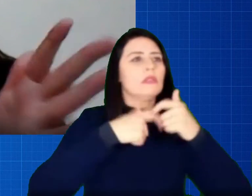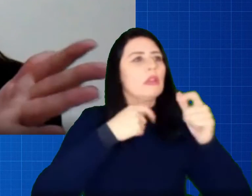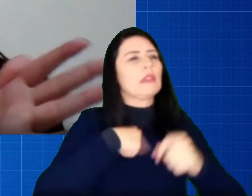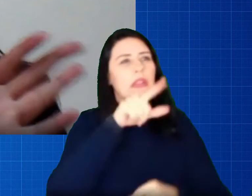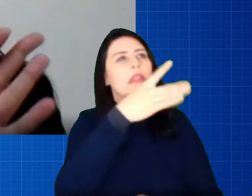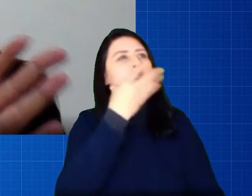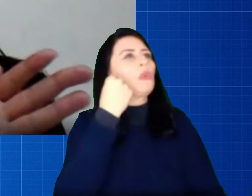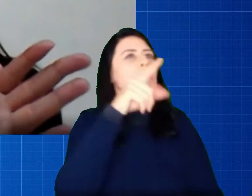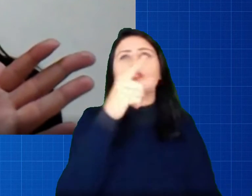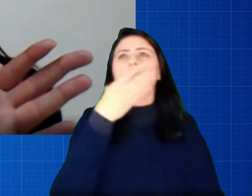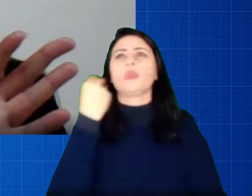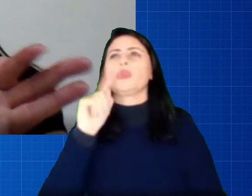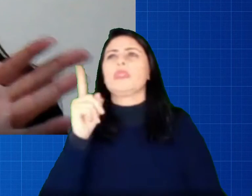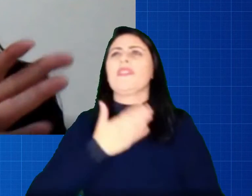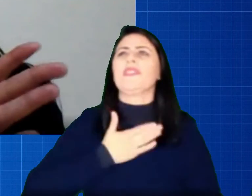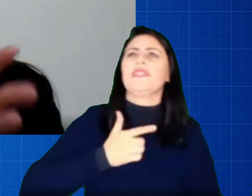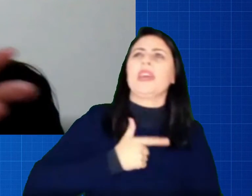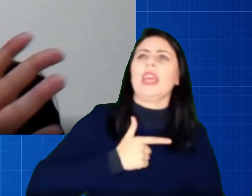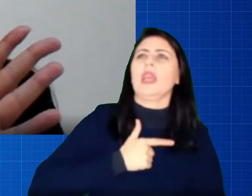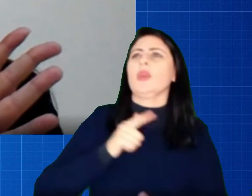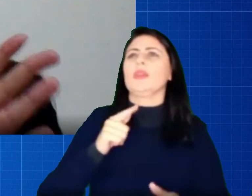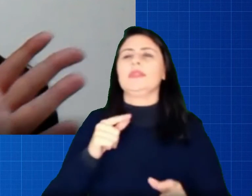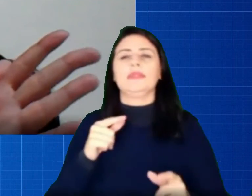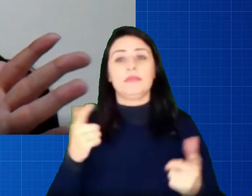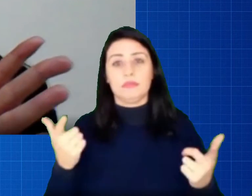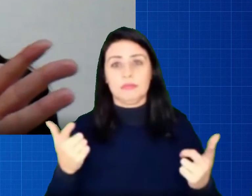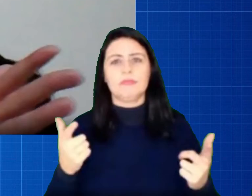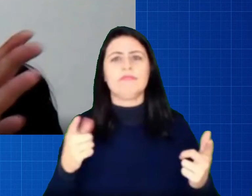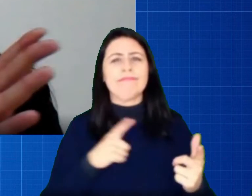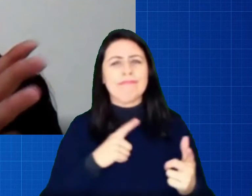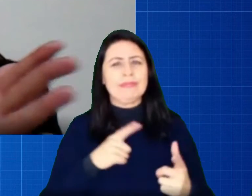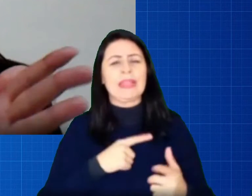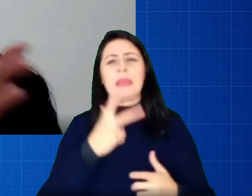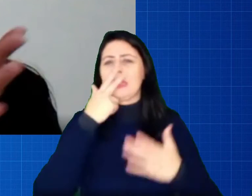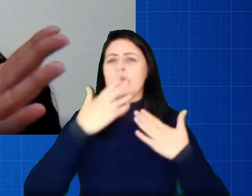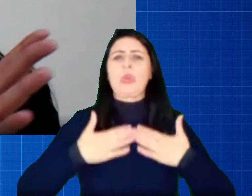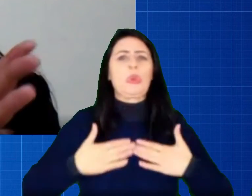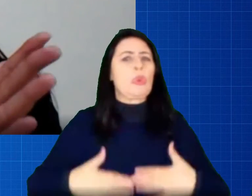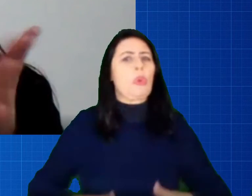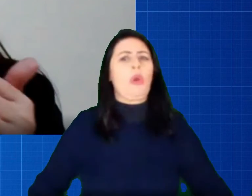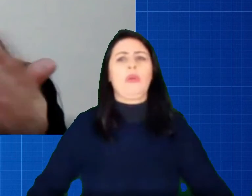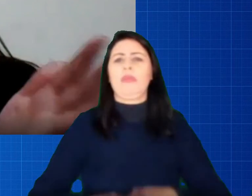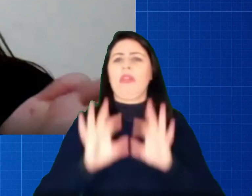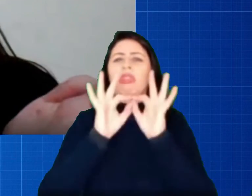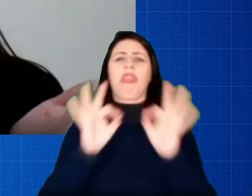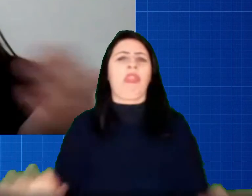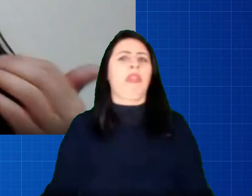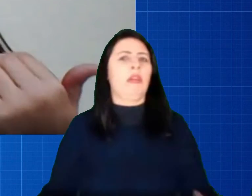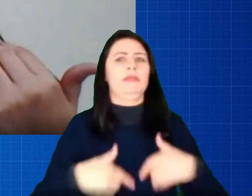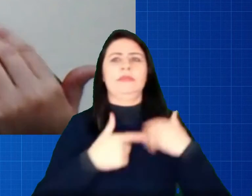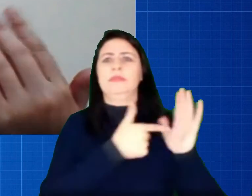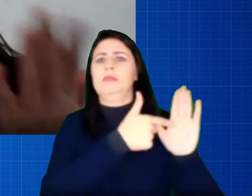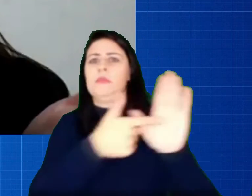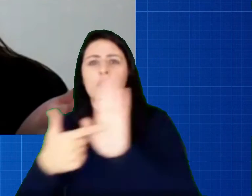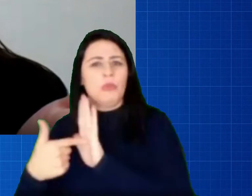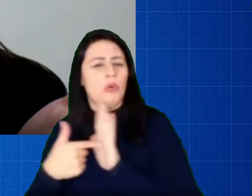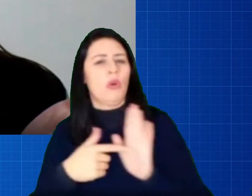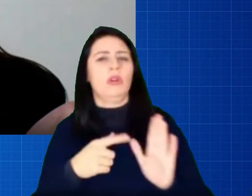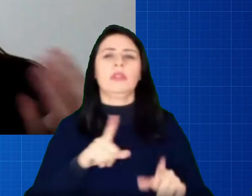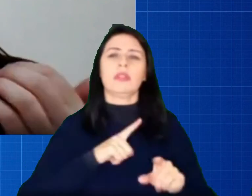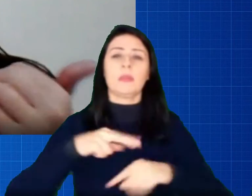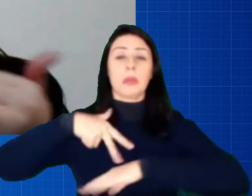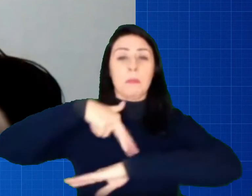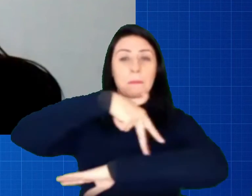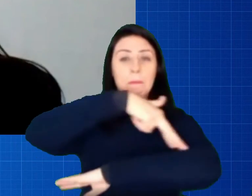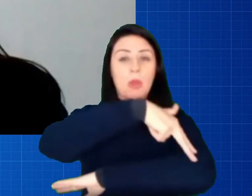ali, cardápio das pessoas, né? Que você escolhe as pessoas ali, fica, não, gostei, não gostei, feio, né, é uma banalização